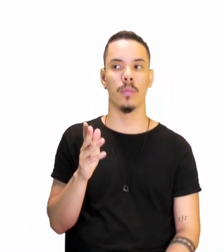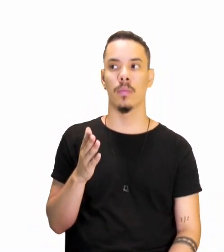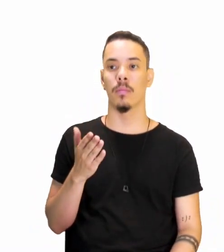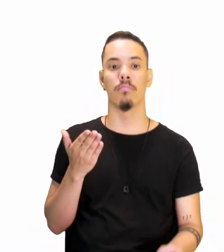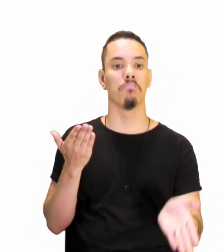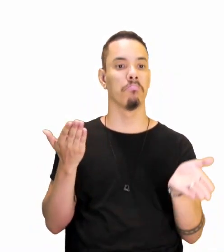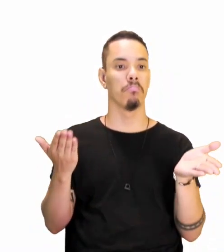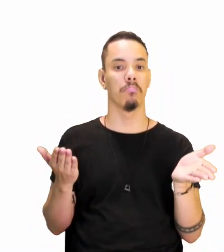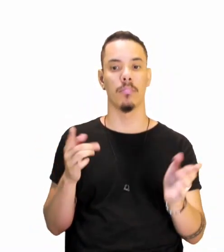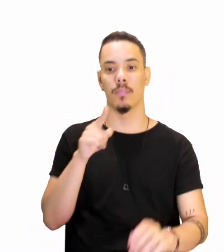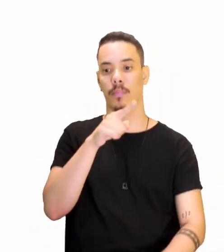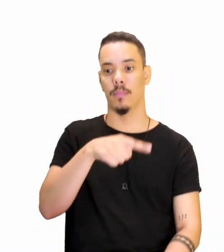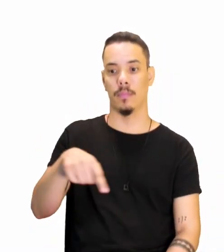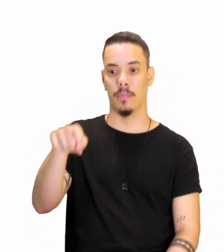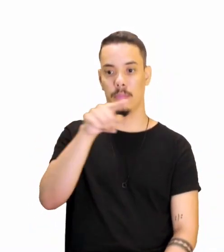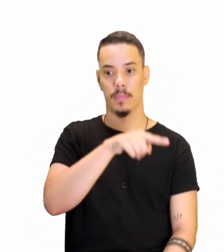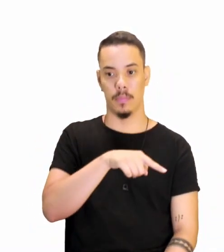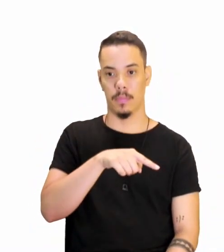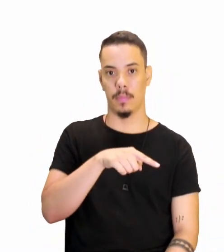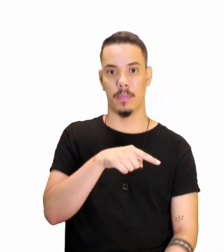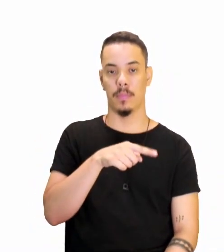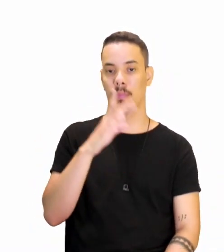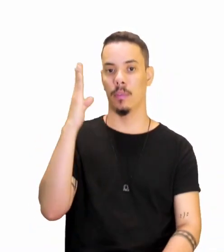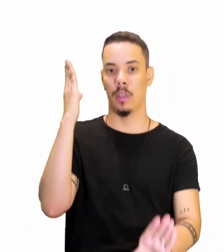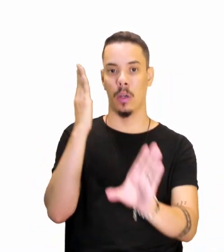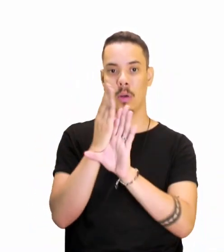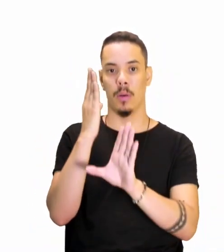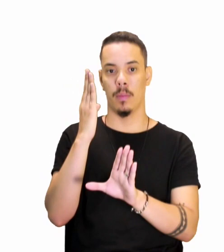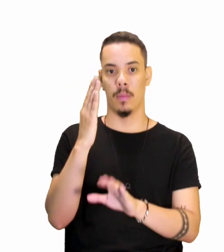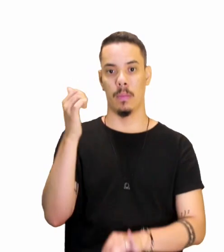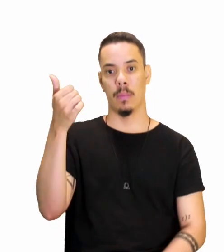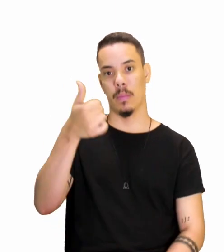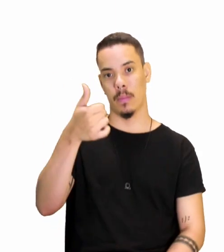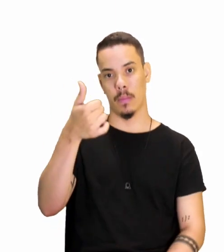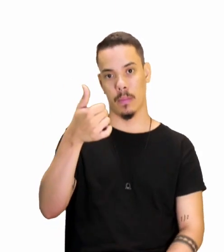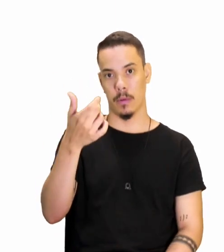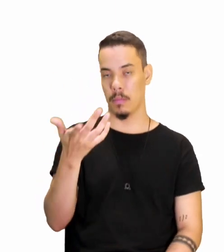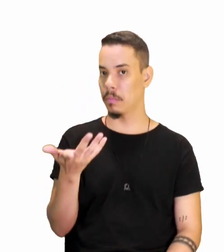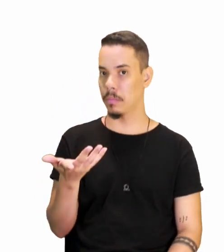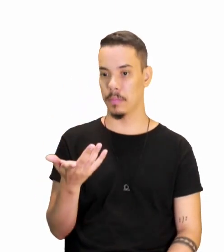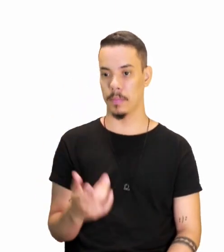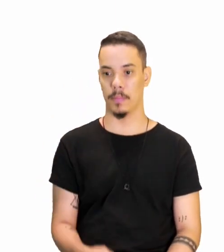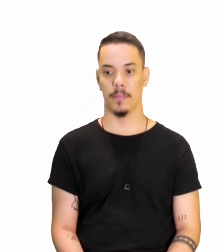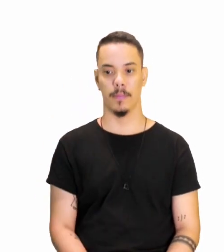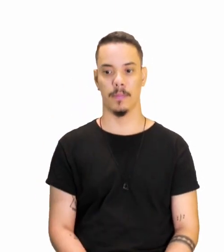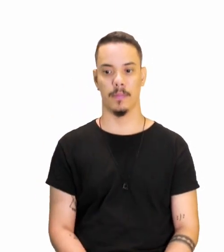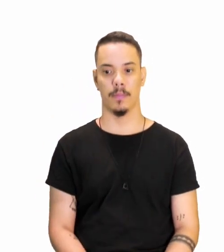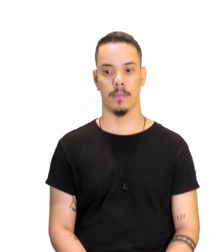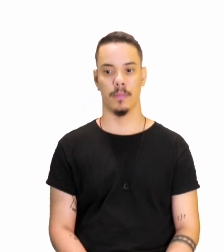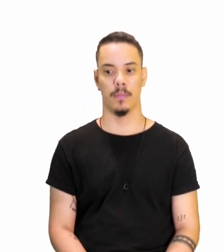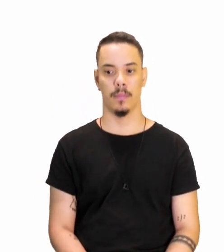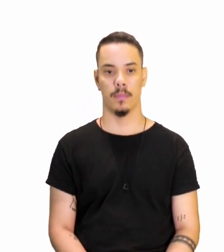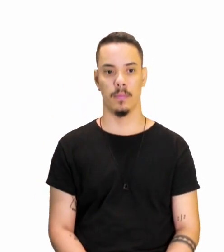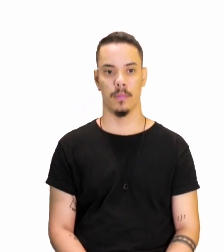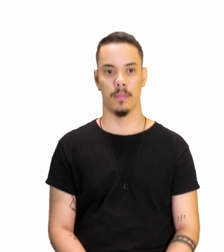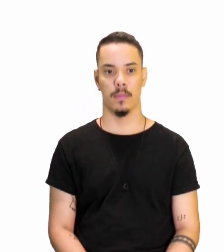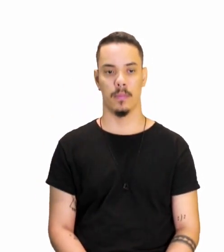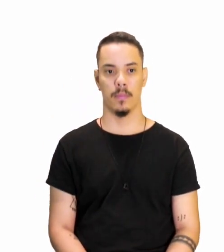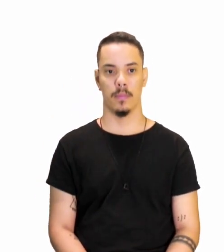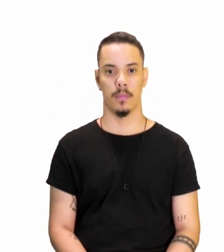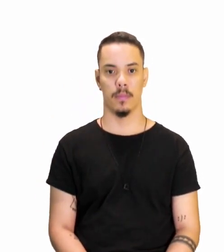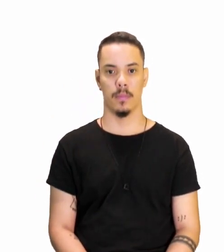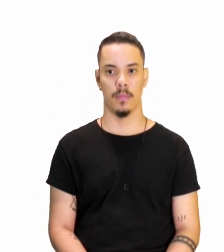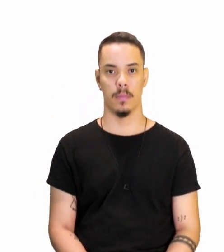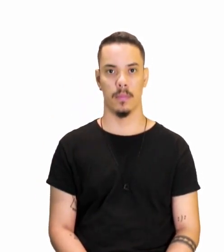o que você descobriu lá no primeiro parágrafo? Qual foi a